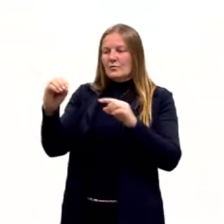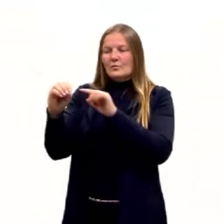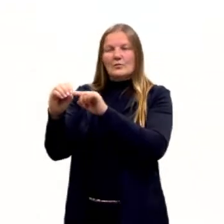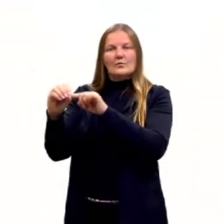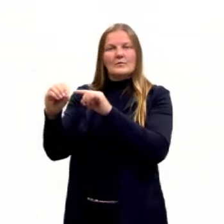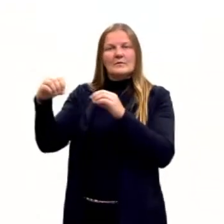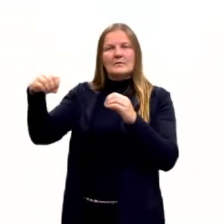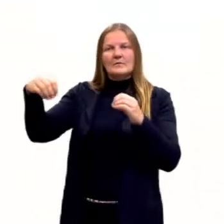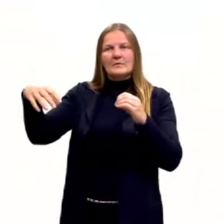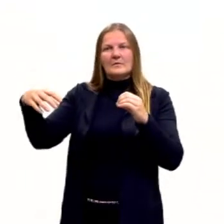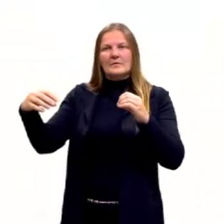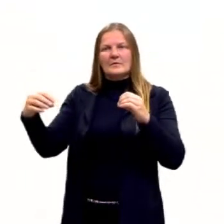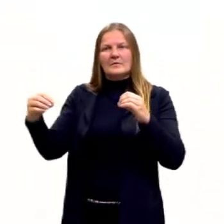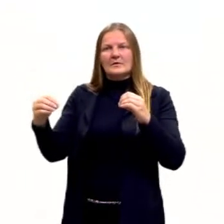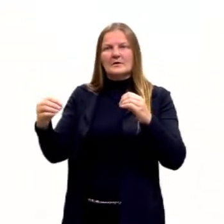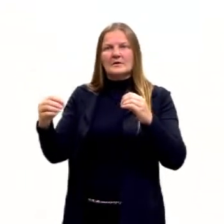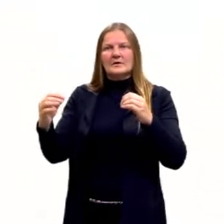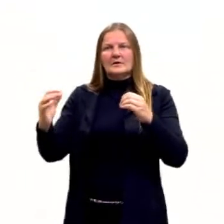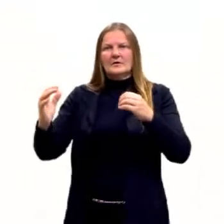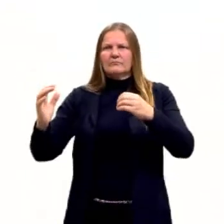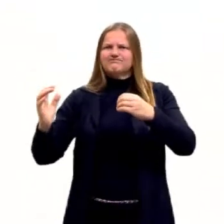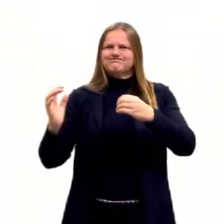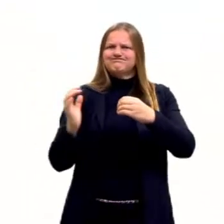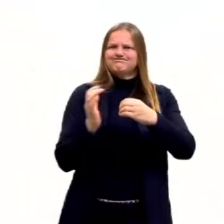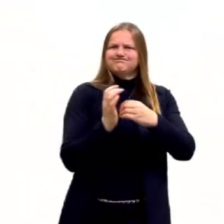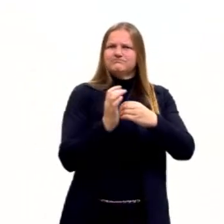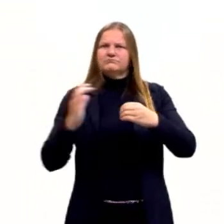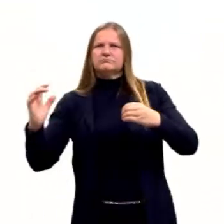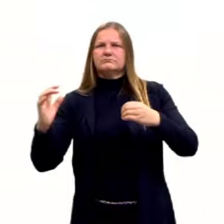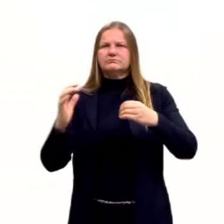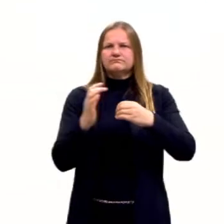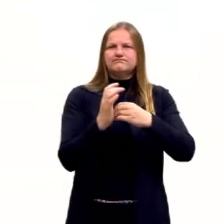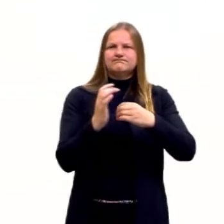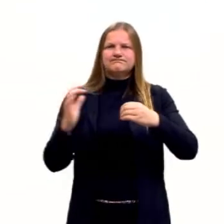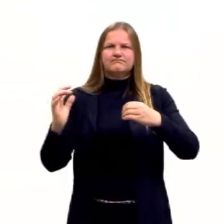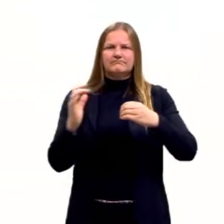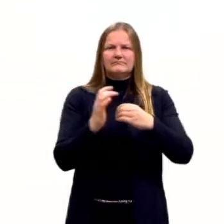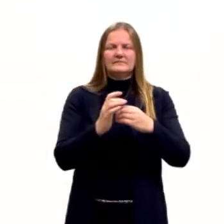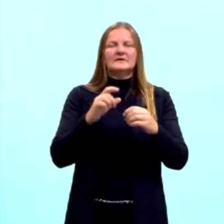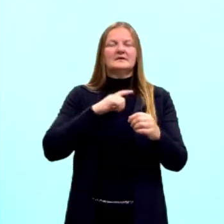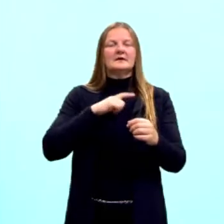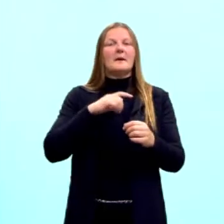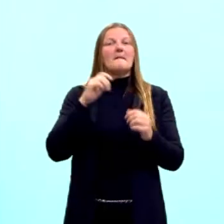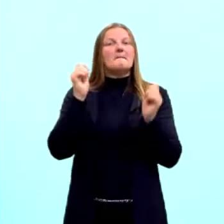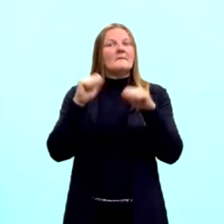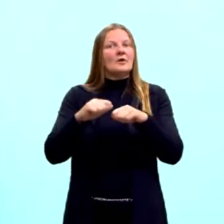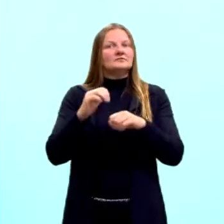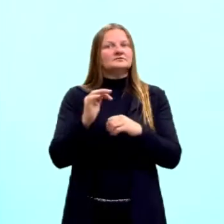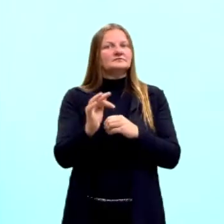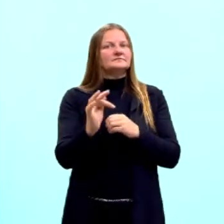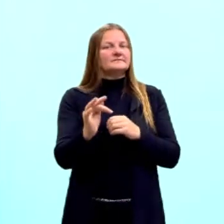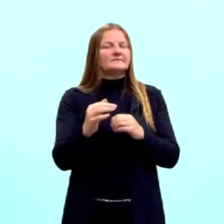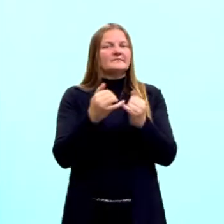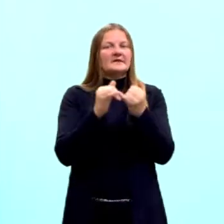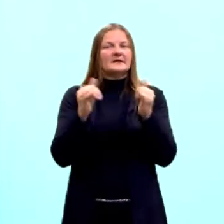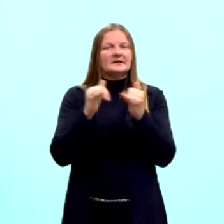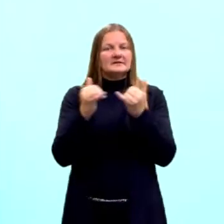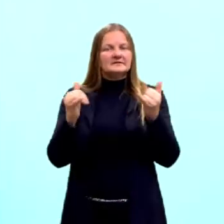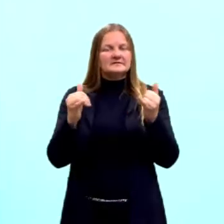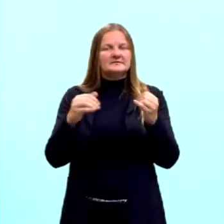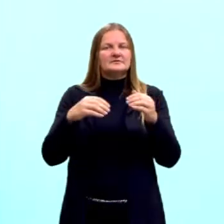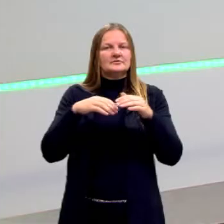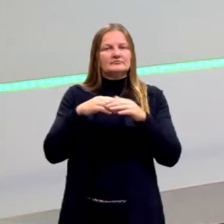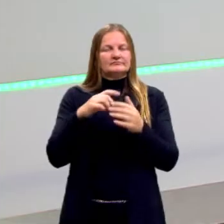carga que eu estou forçando então por isso que é algo que não tá com o momento mas que pode acontecer né energia então